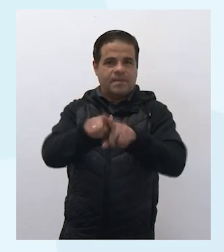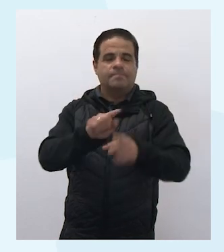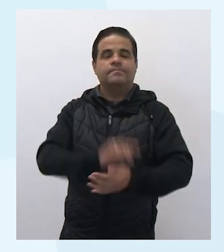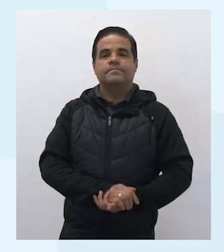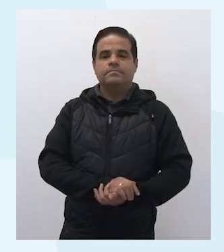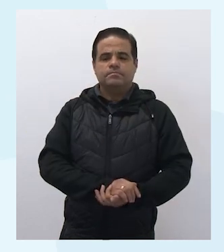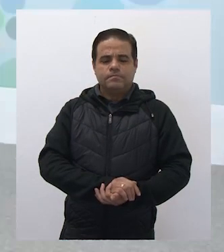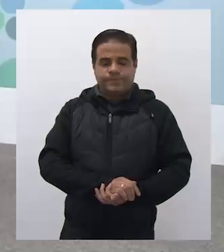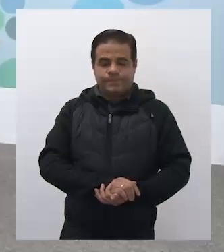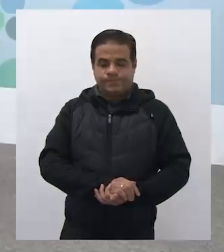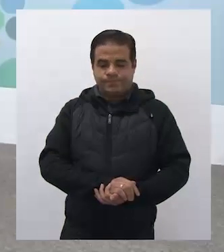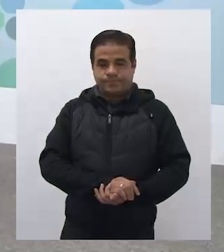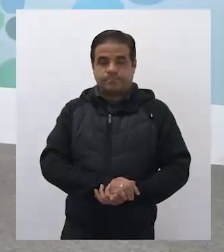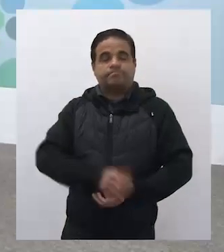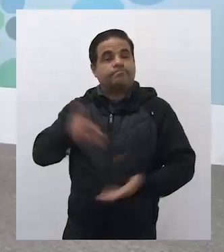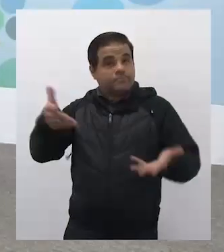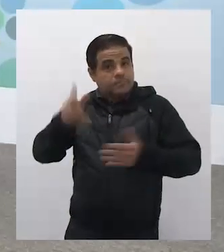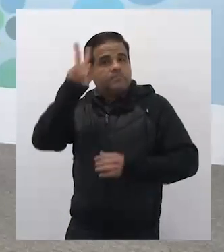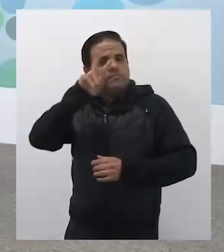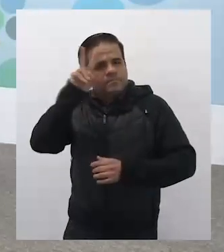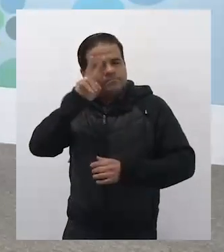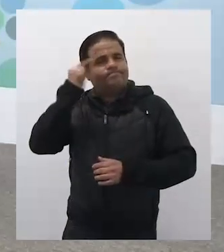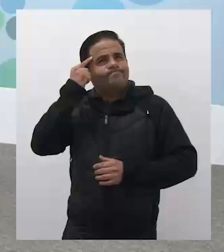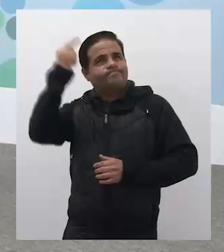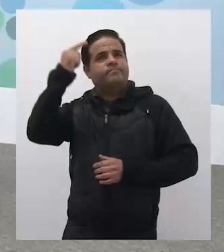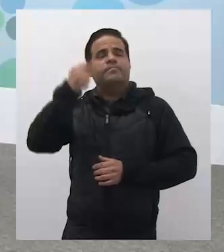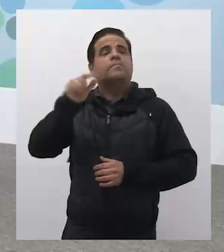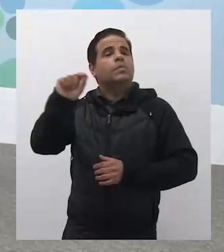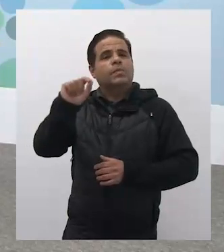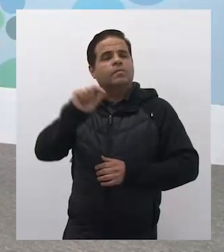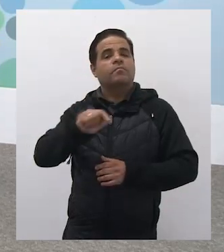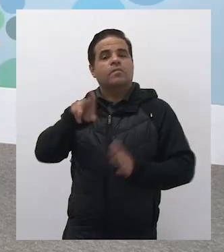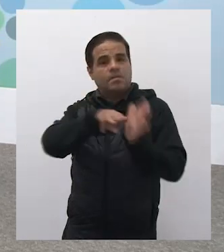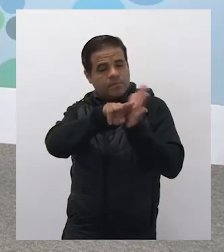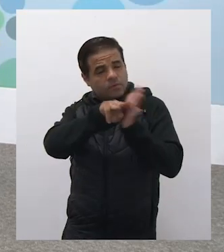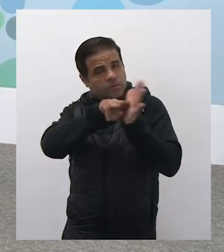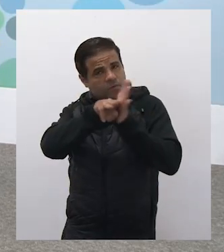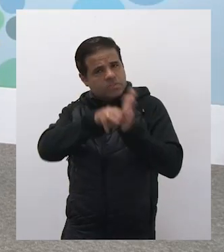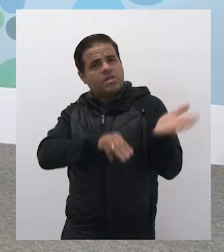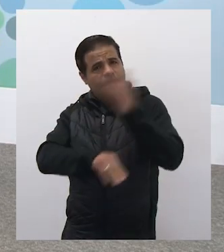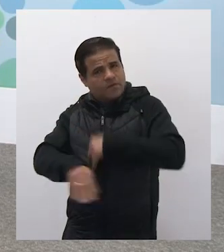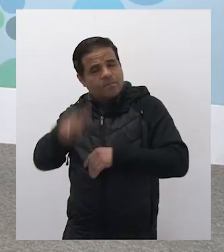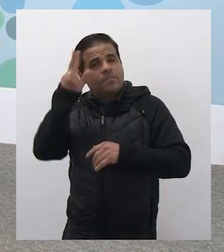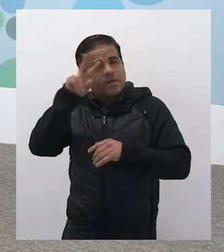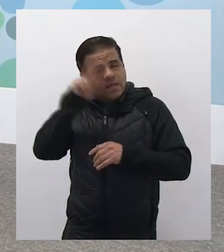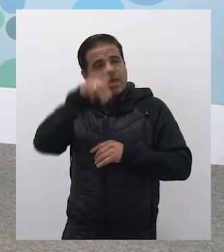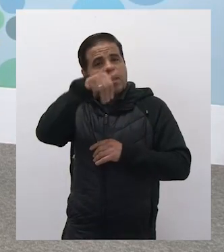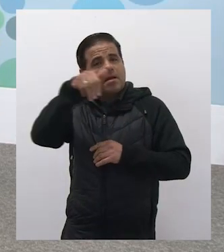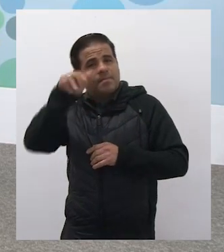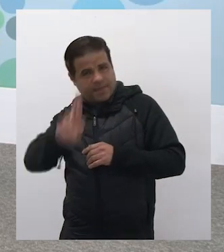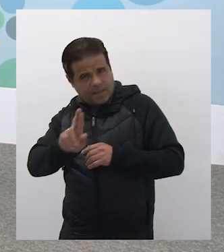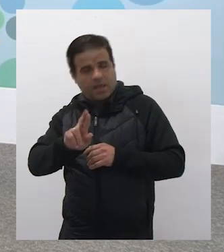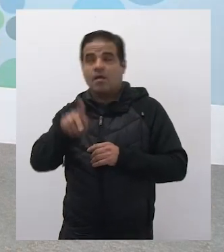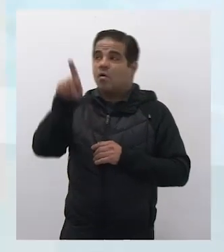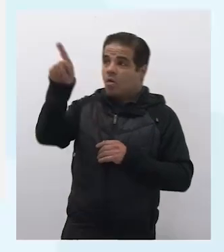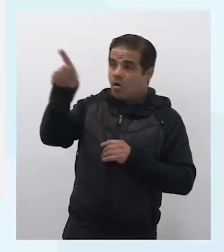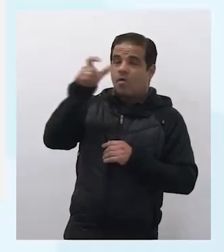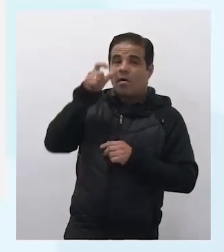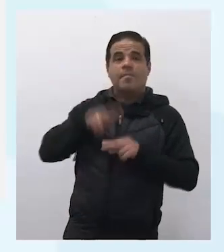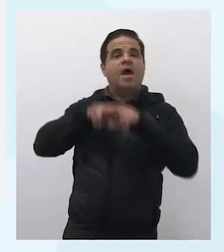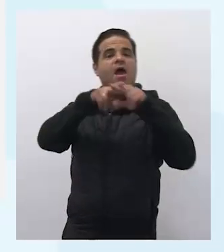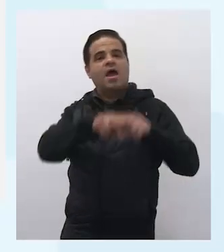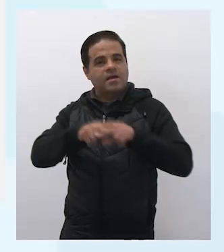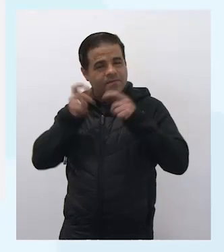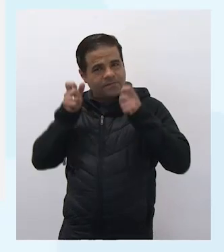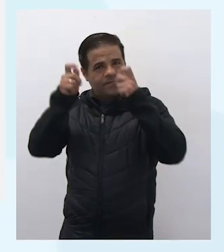Então, agora vamos relembrar um pouquinho a metodologia do MMR. Olha lá, ó, vamos revisitar